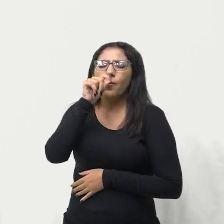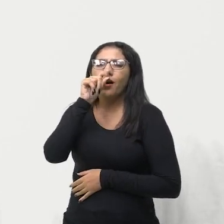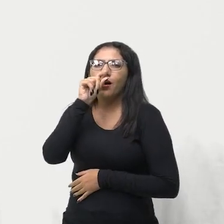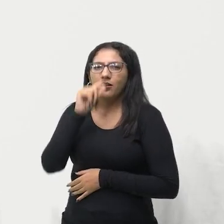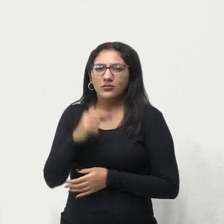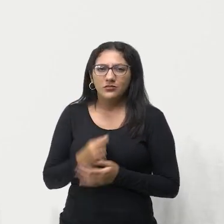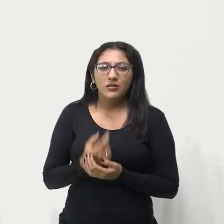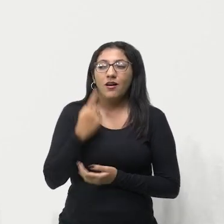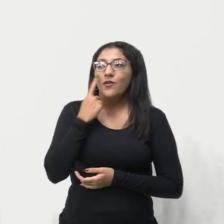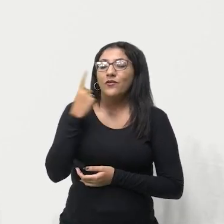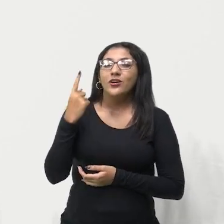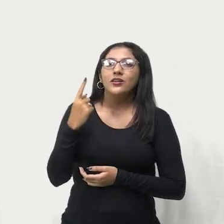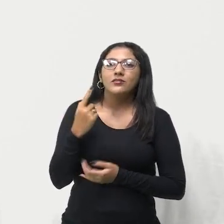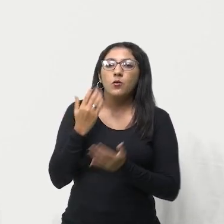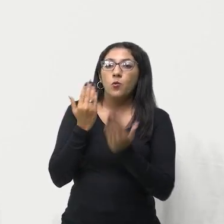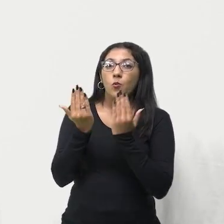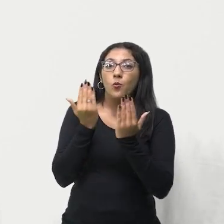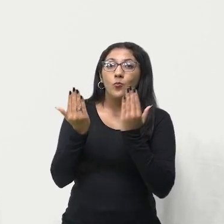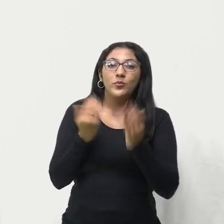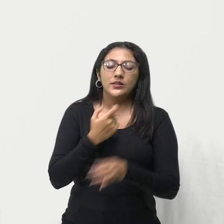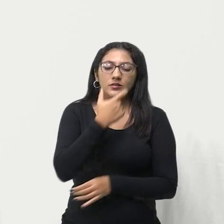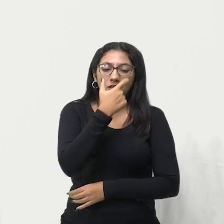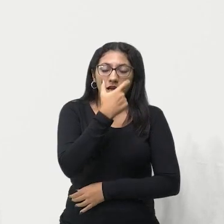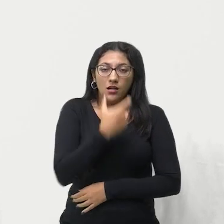estou comparando o eu,